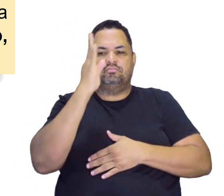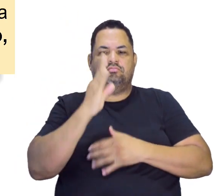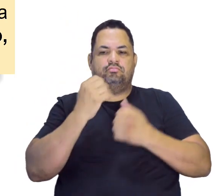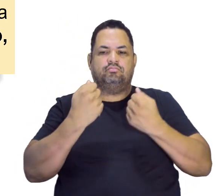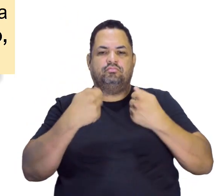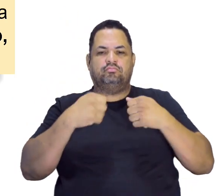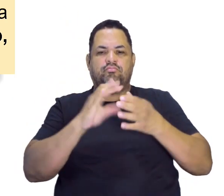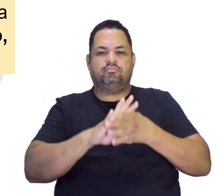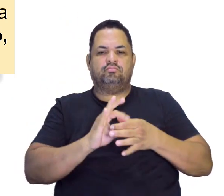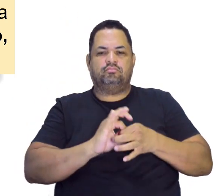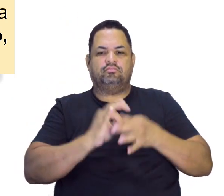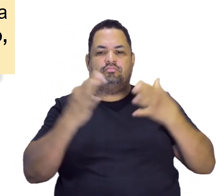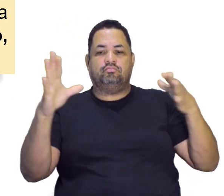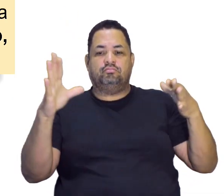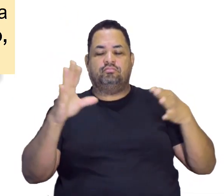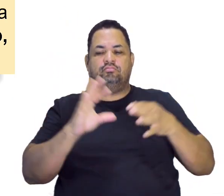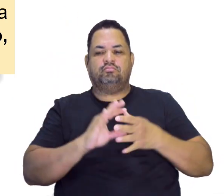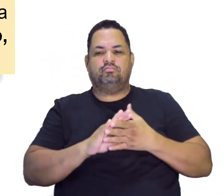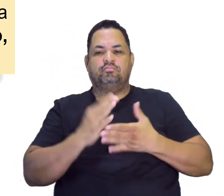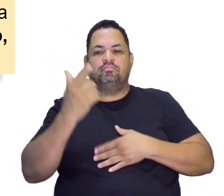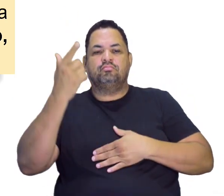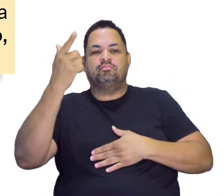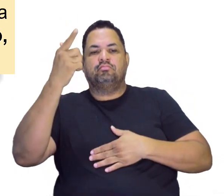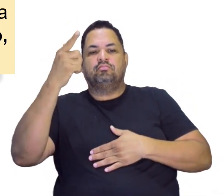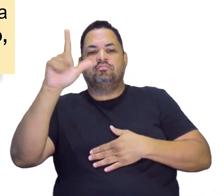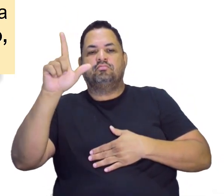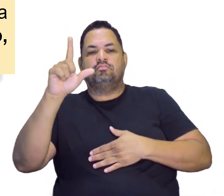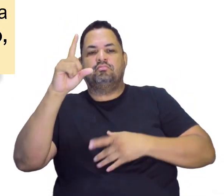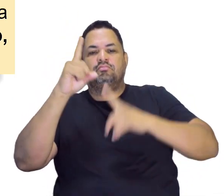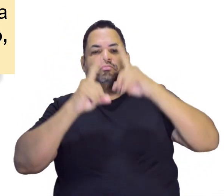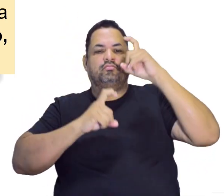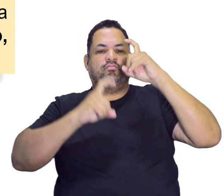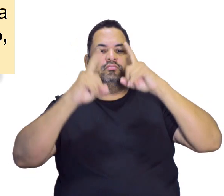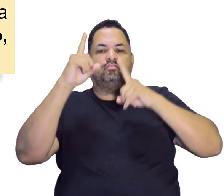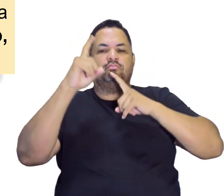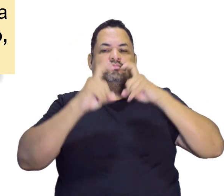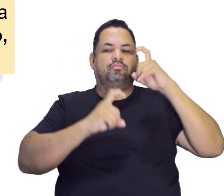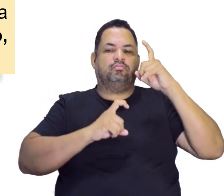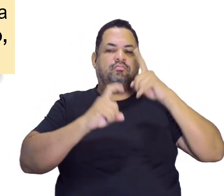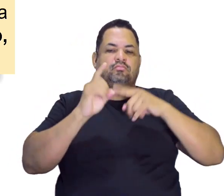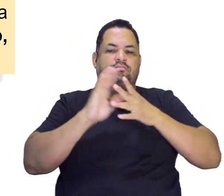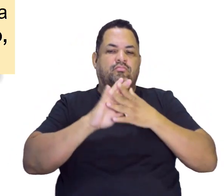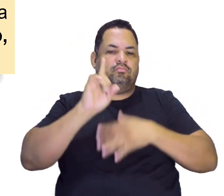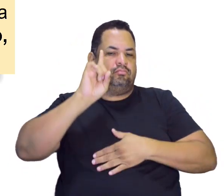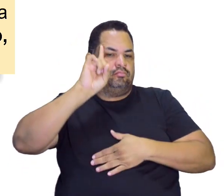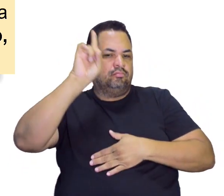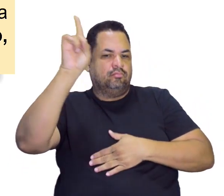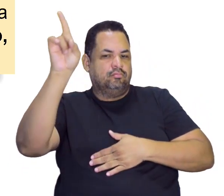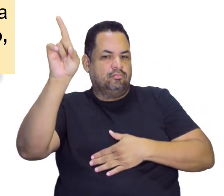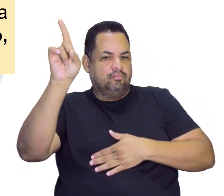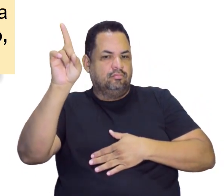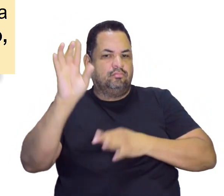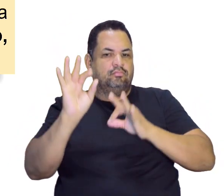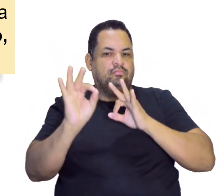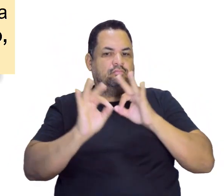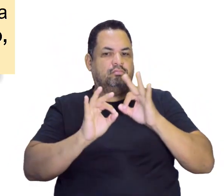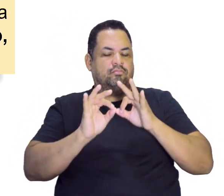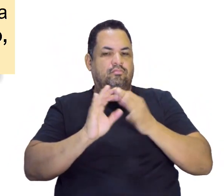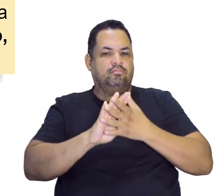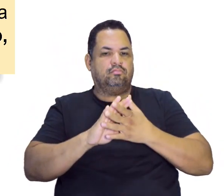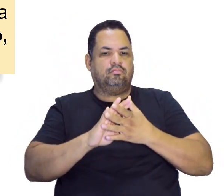pôde se libertar e conseguir livre a livre expressão